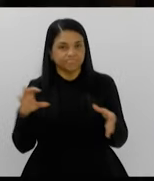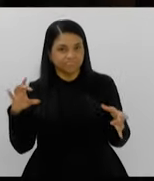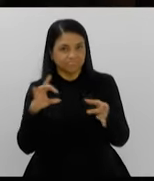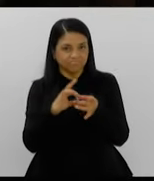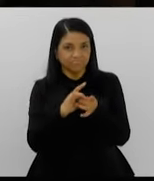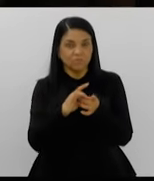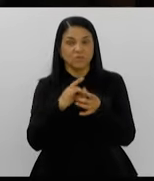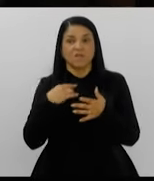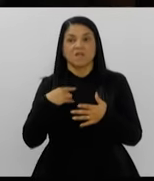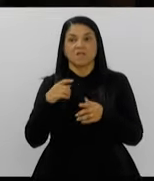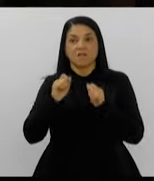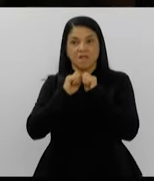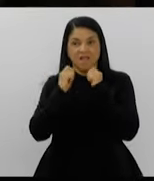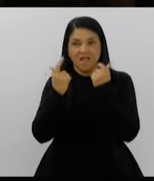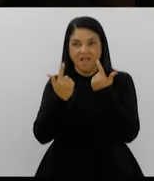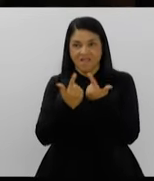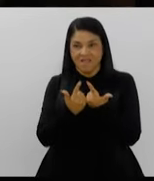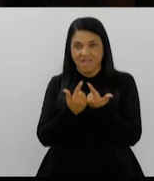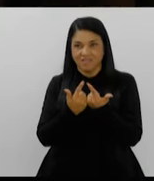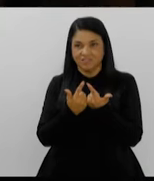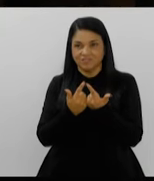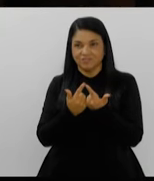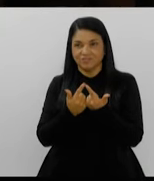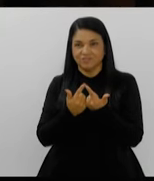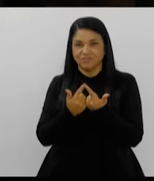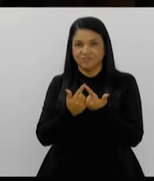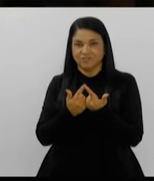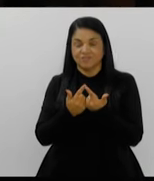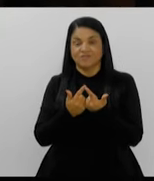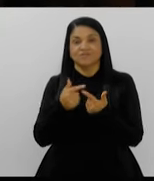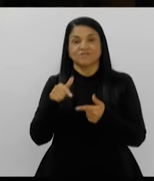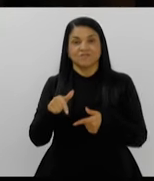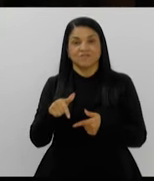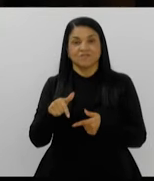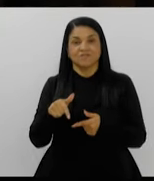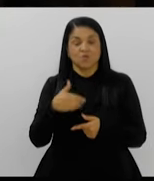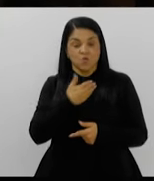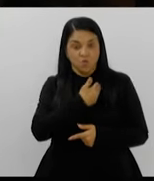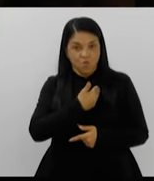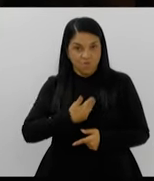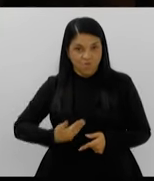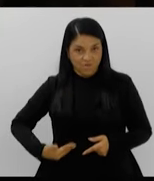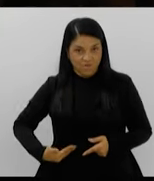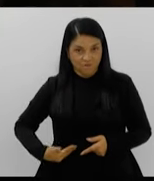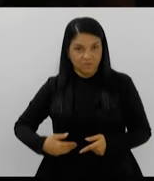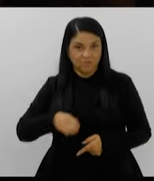que o governo do Estado loteia para a Assembleia. Fica aqui o governo do Estado tome a primeira medida.